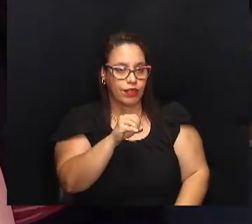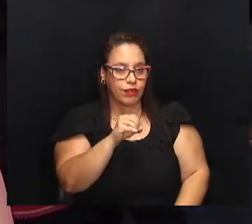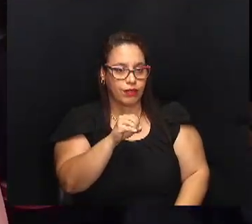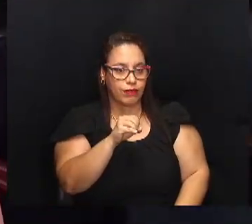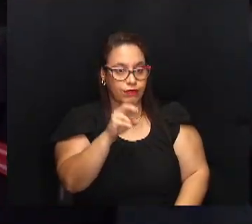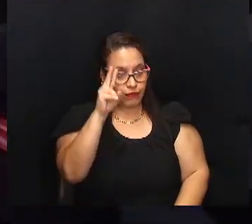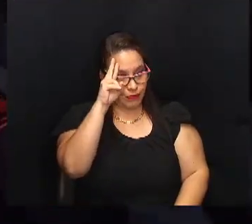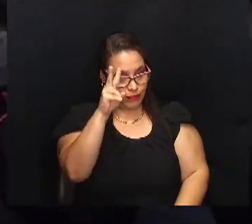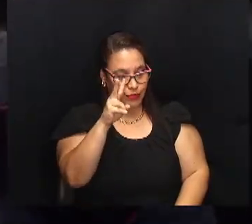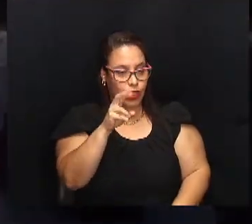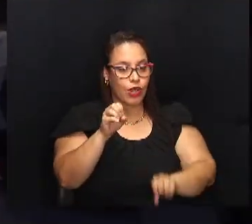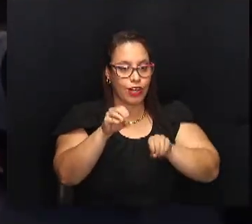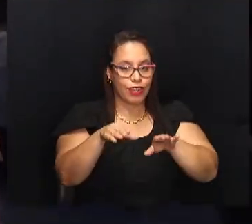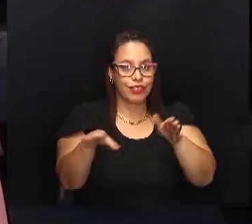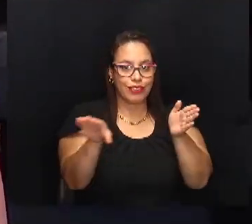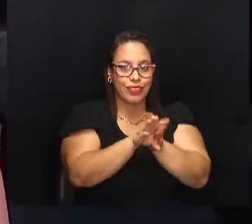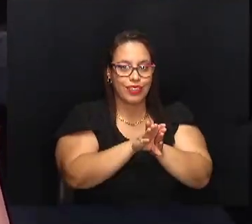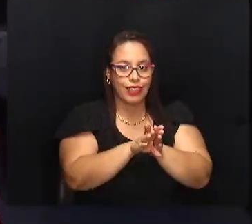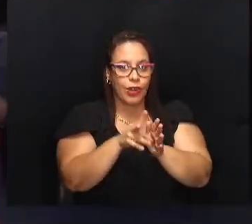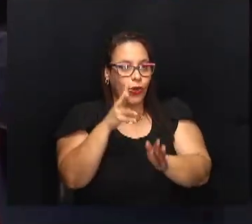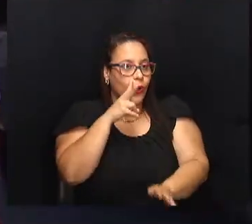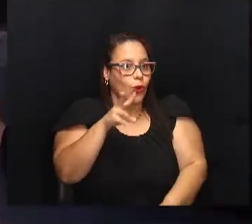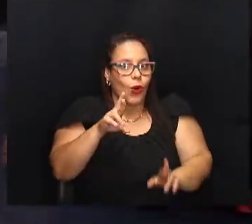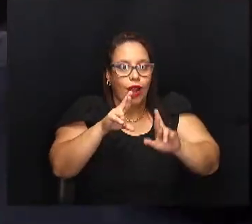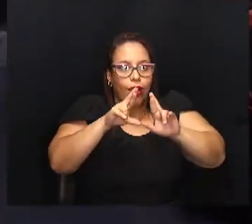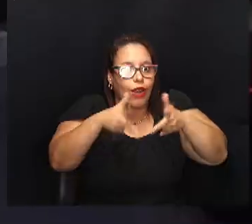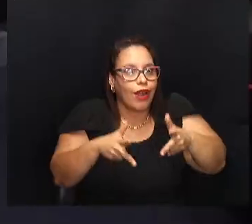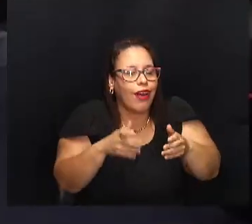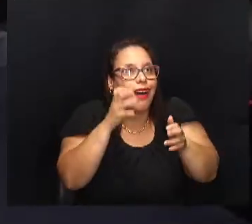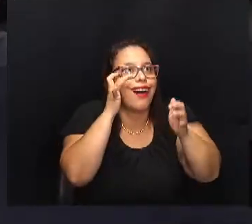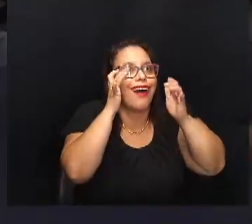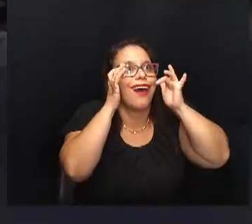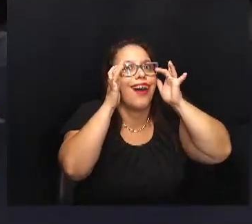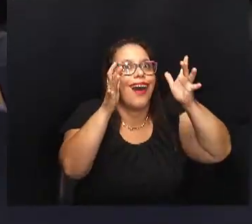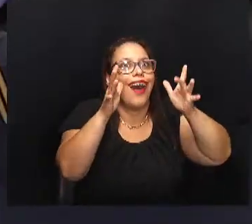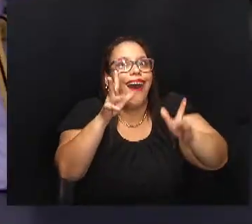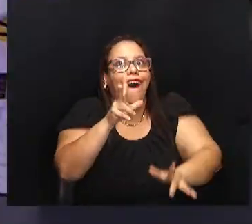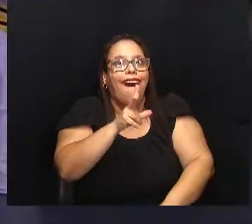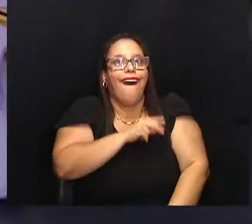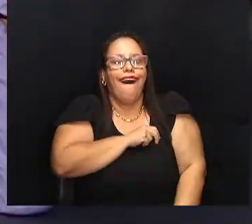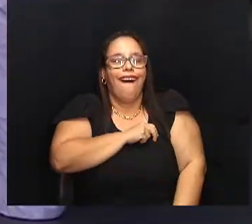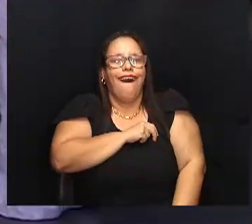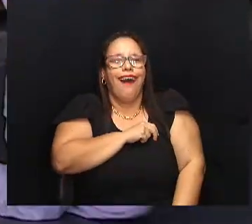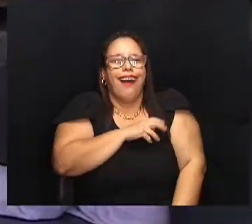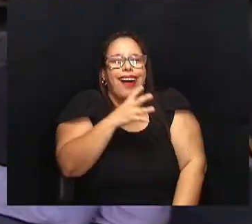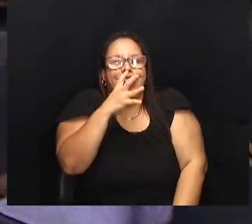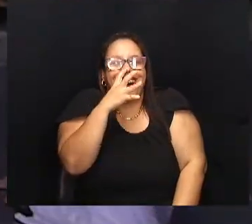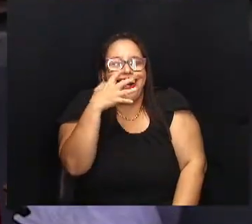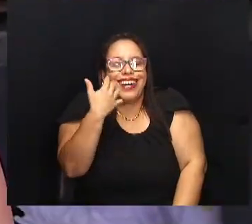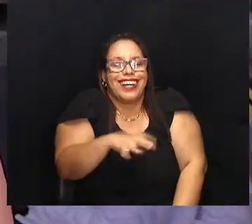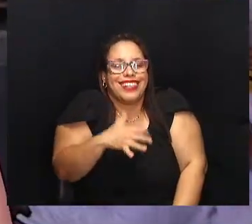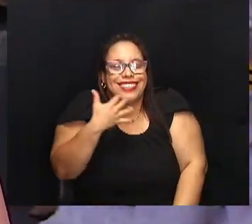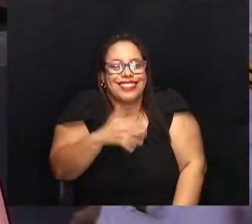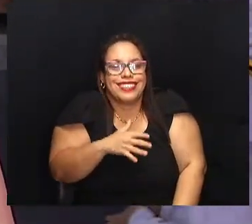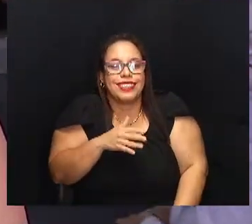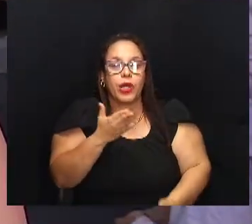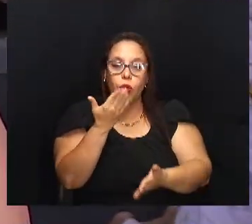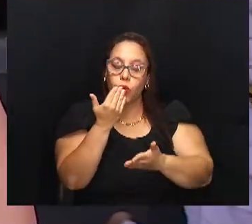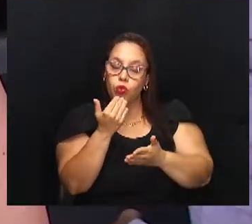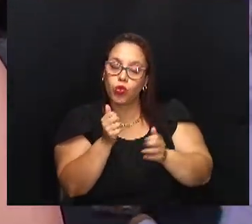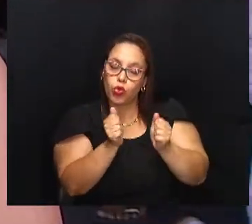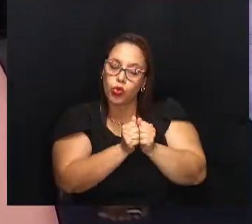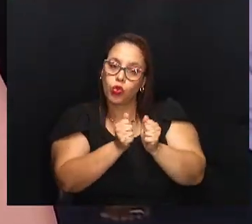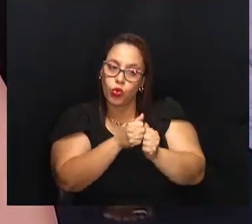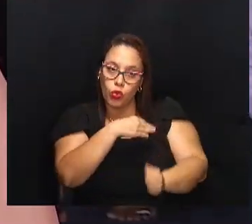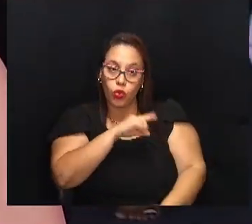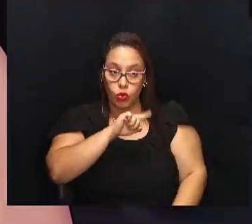segunda aula chegando com um olhar diferente, um brilho nos olhos, e foi encantador. Eu estava jantando com o meu filho,